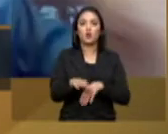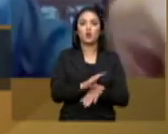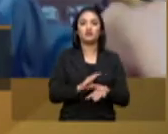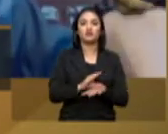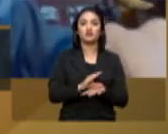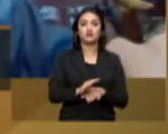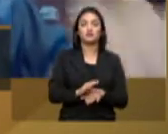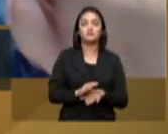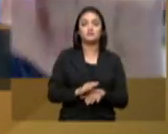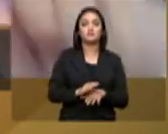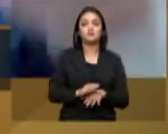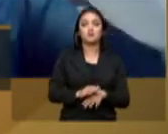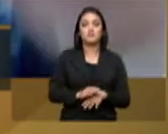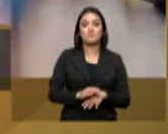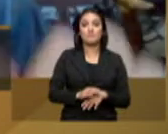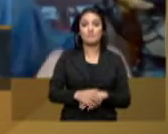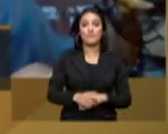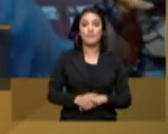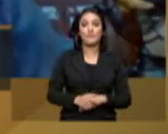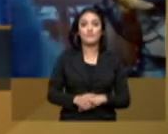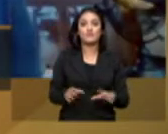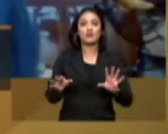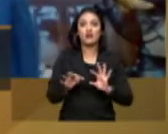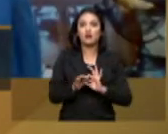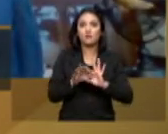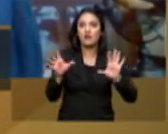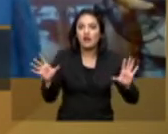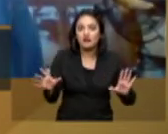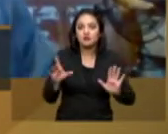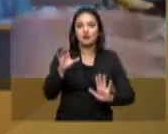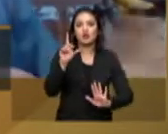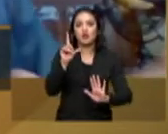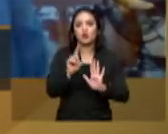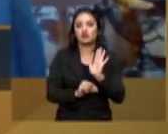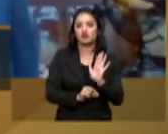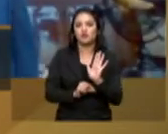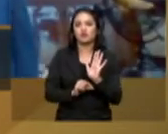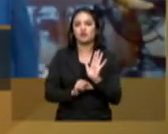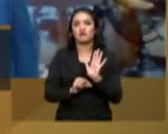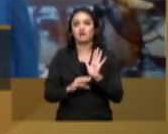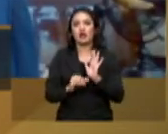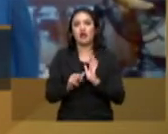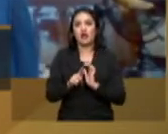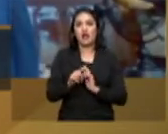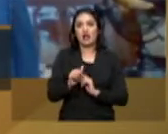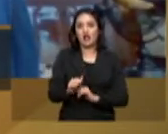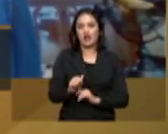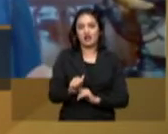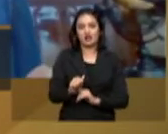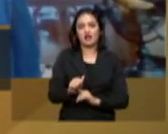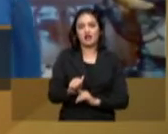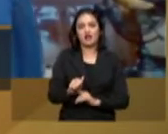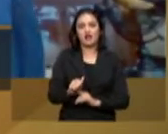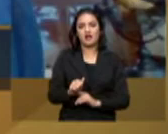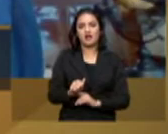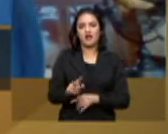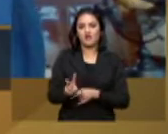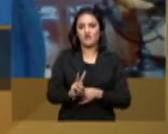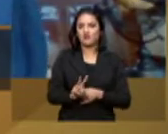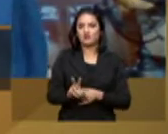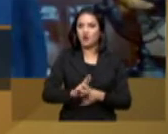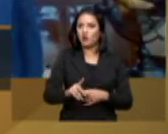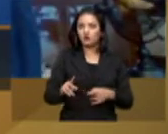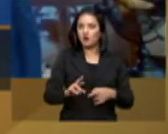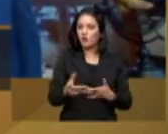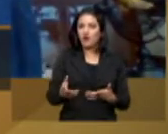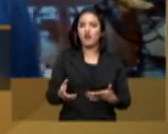inconstitucionalidade da delegação para que exista redução de carga fiscal, porque isso não é inconstitucional. E mais, há